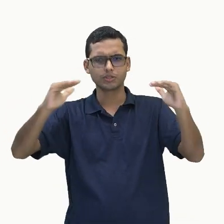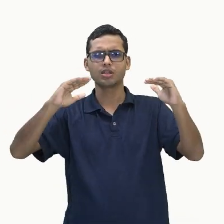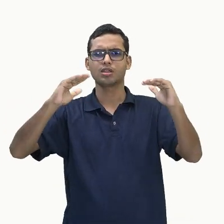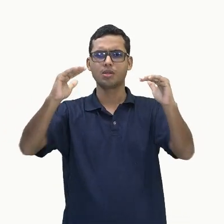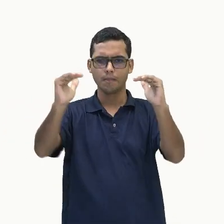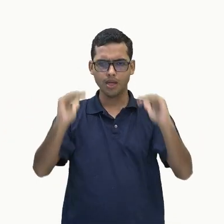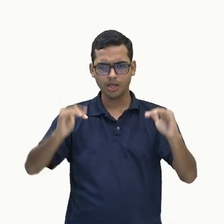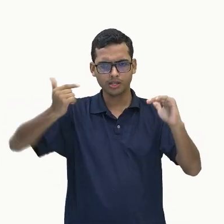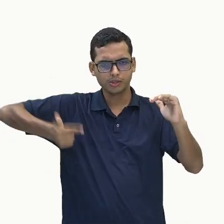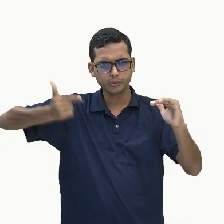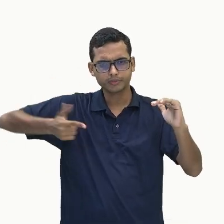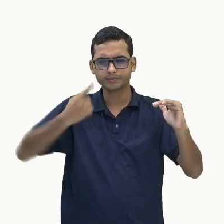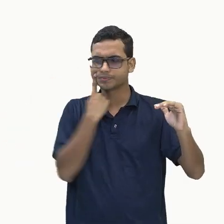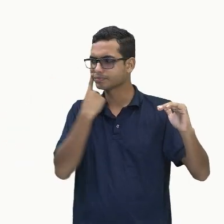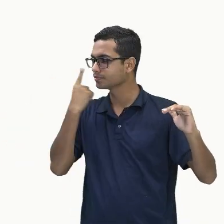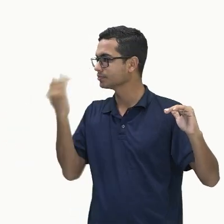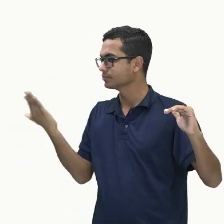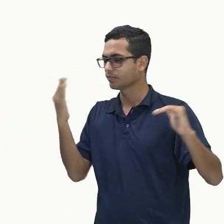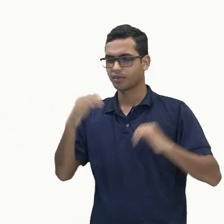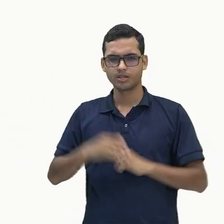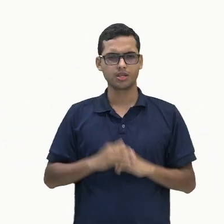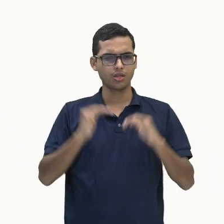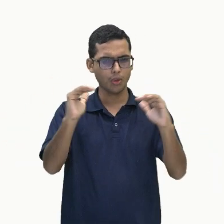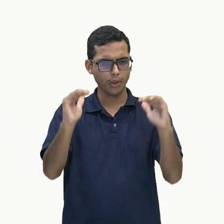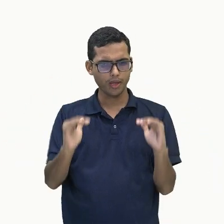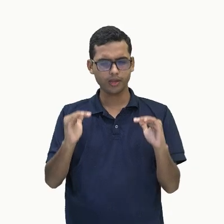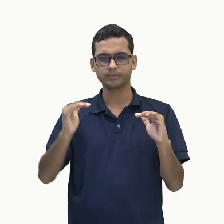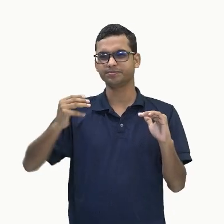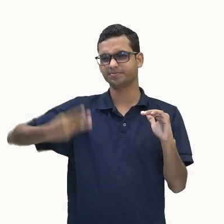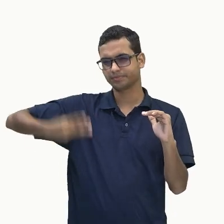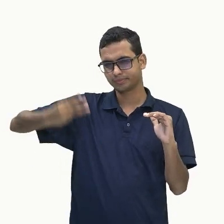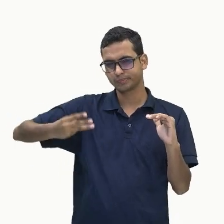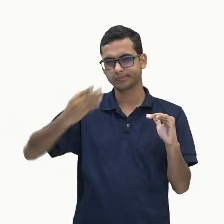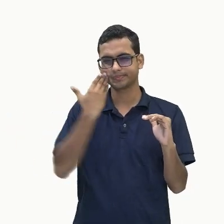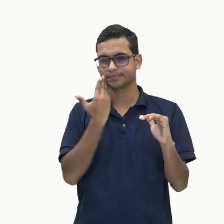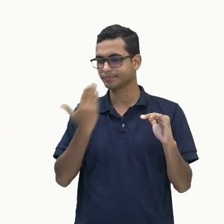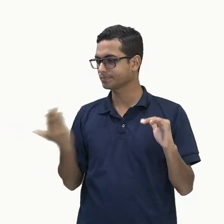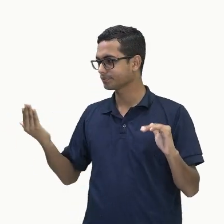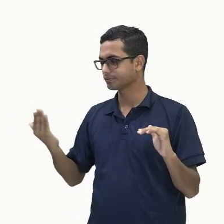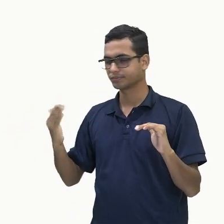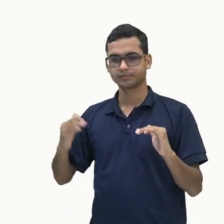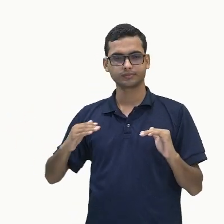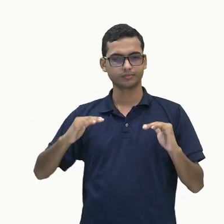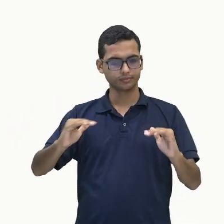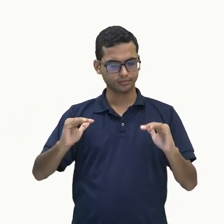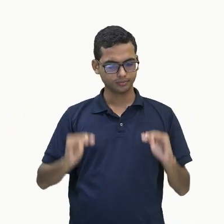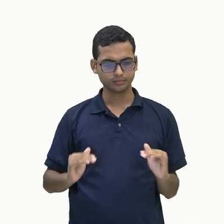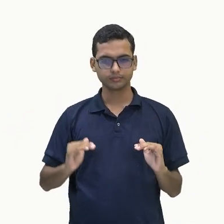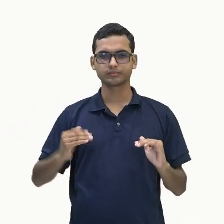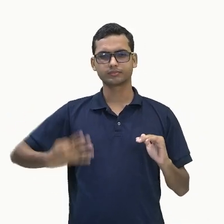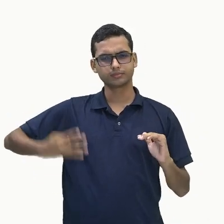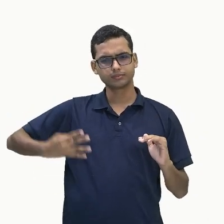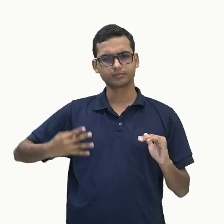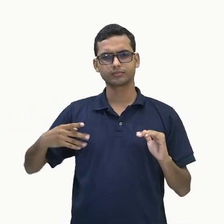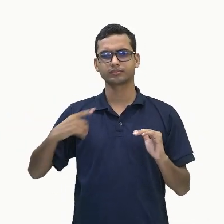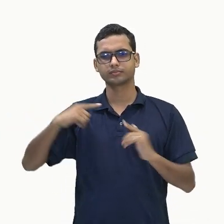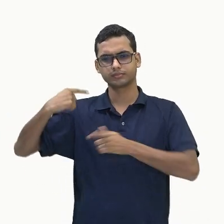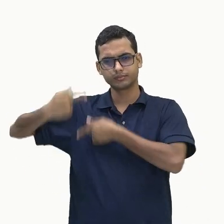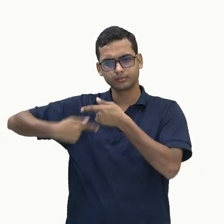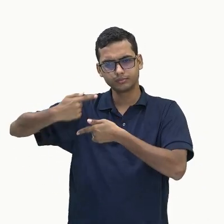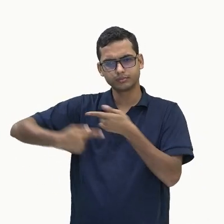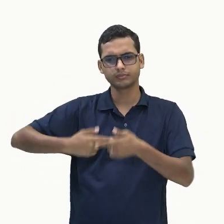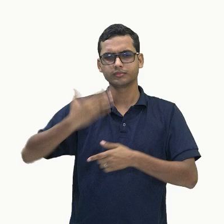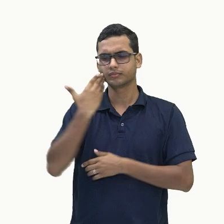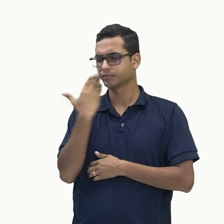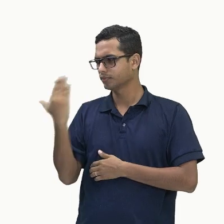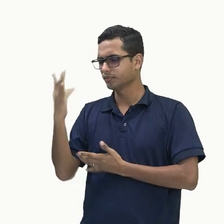segunda linha de cima para baixo será a segunda geração. A terceira linha será a terceira geração. E a quarta linha